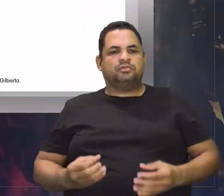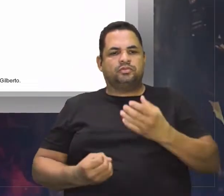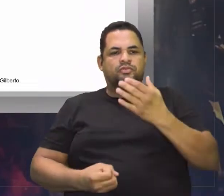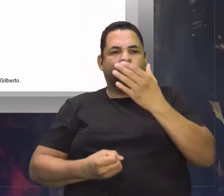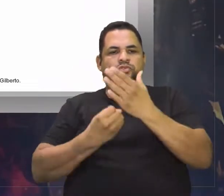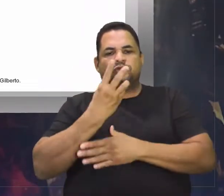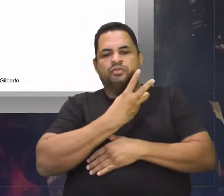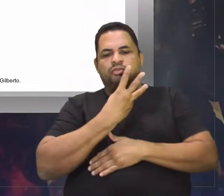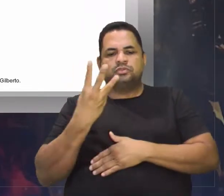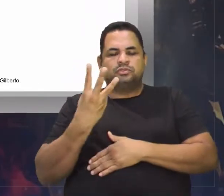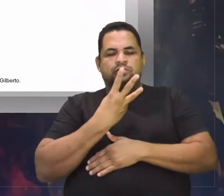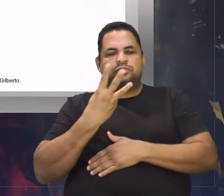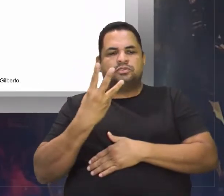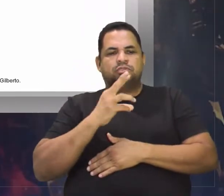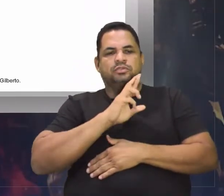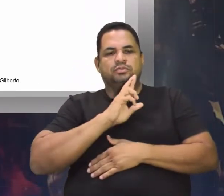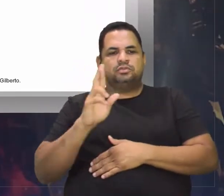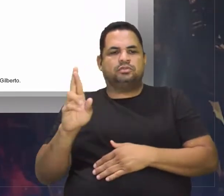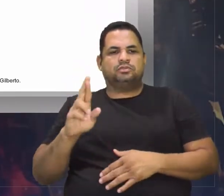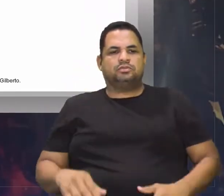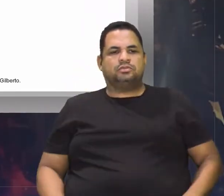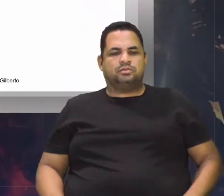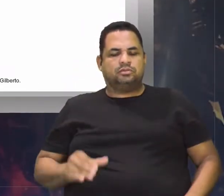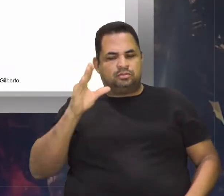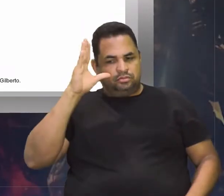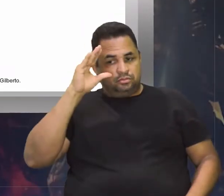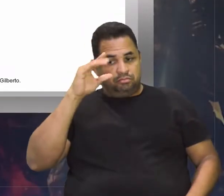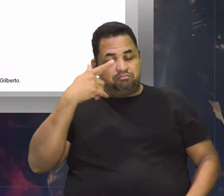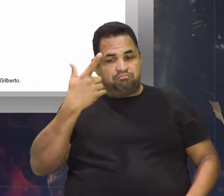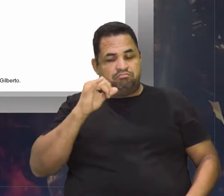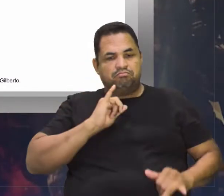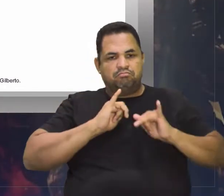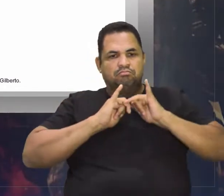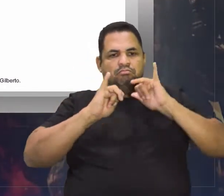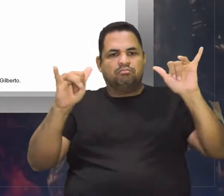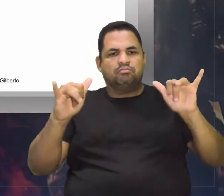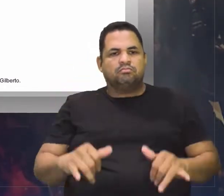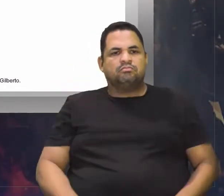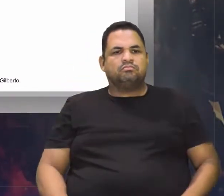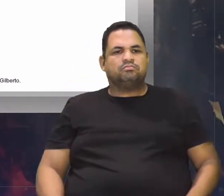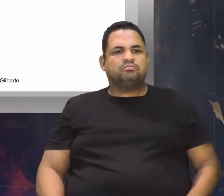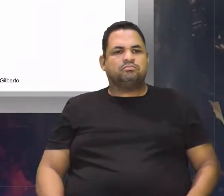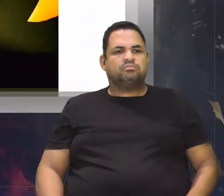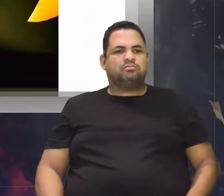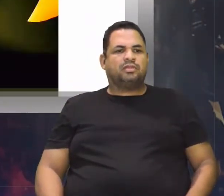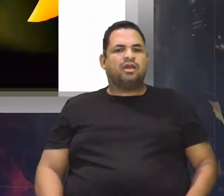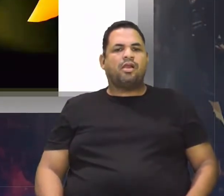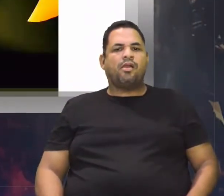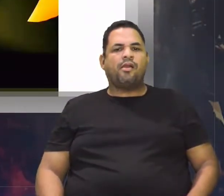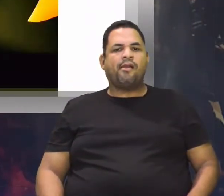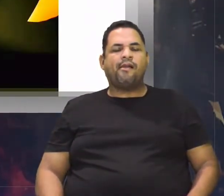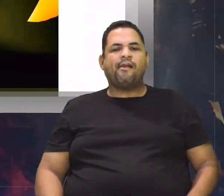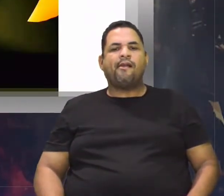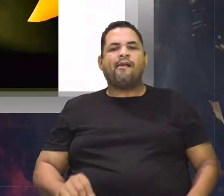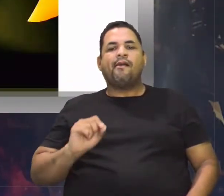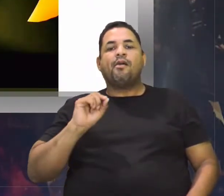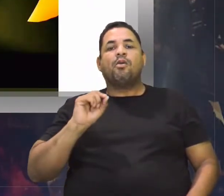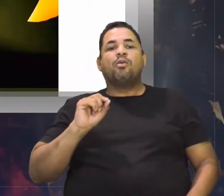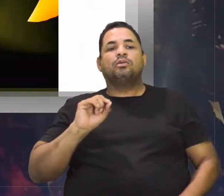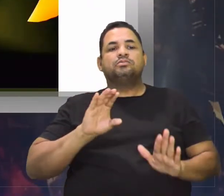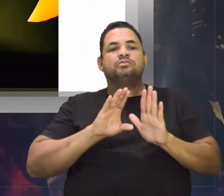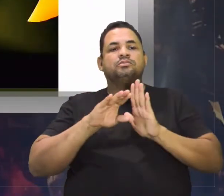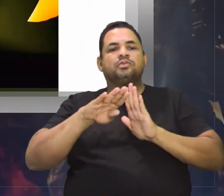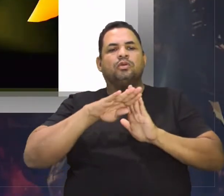nas 3 religiões. Interessante essa informação para vocês. E o que vai ser